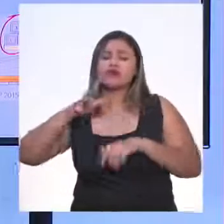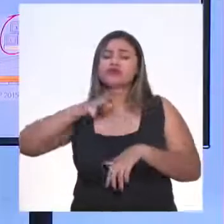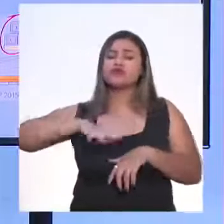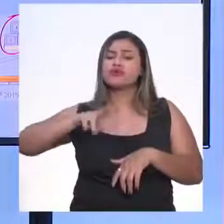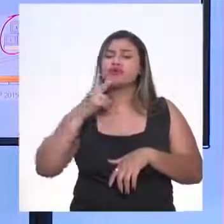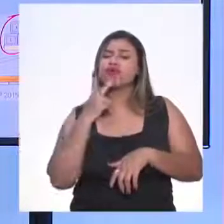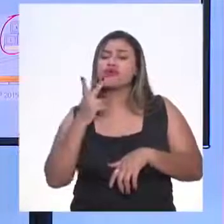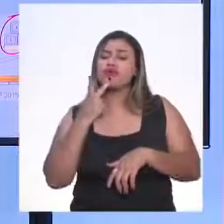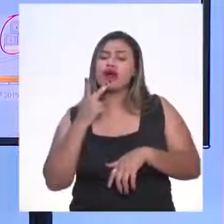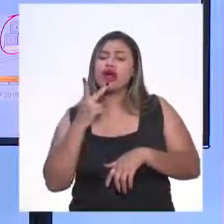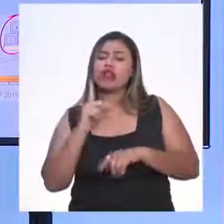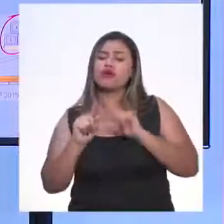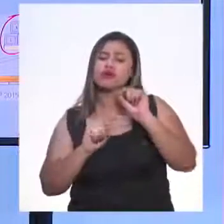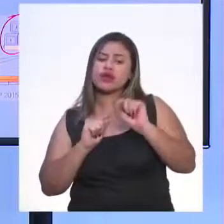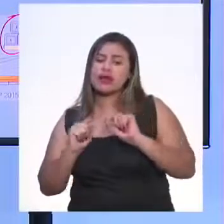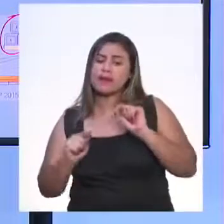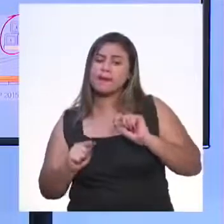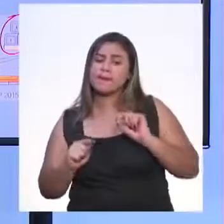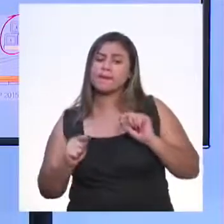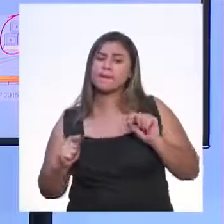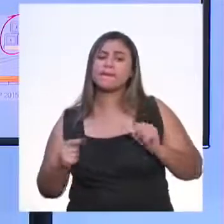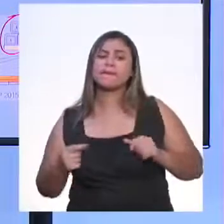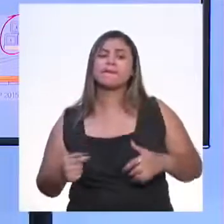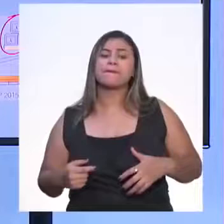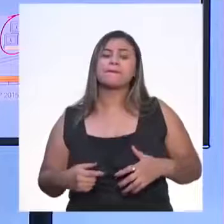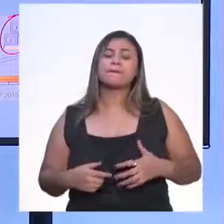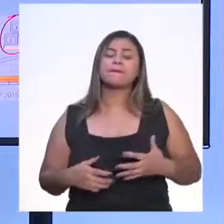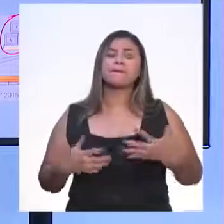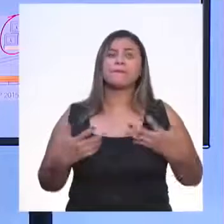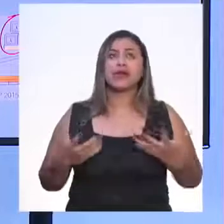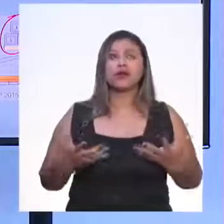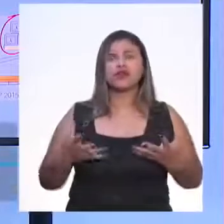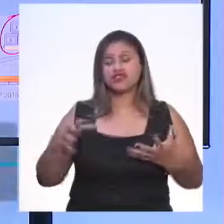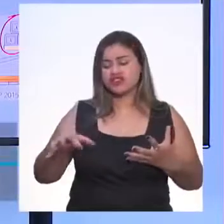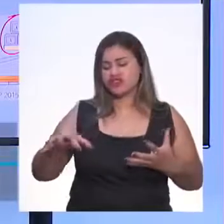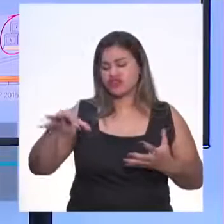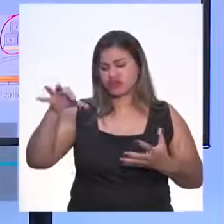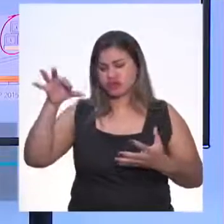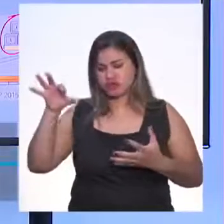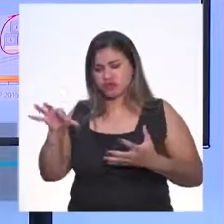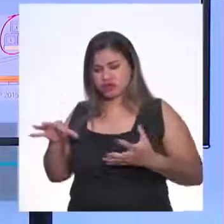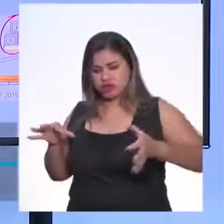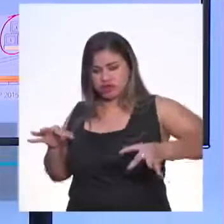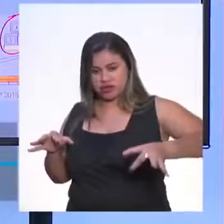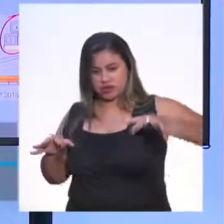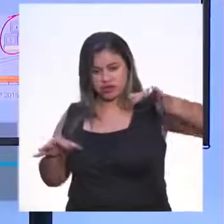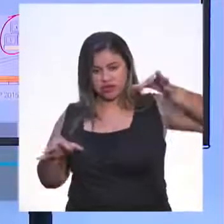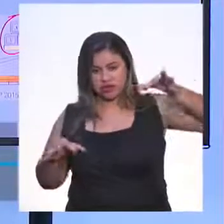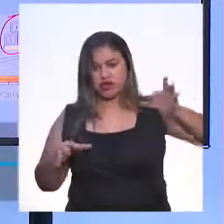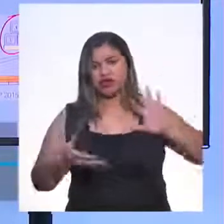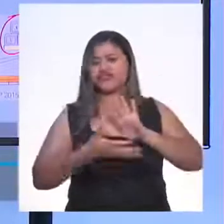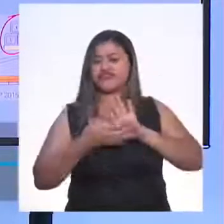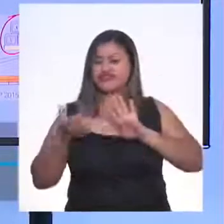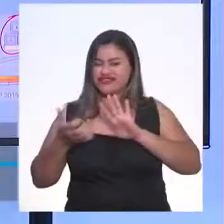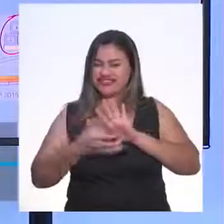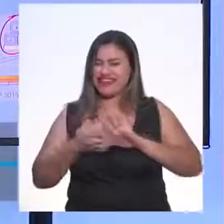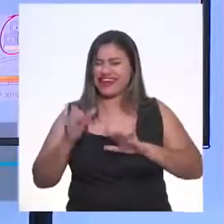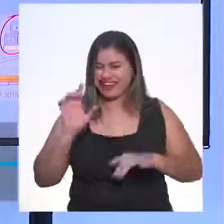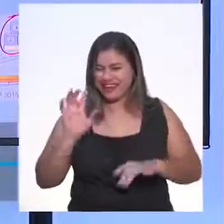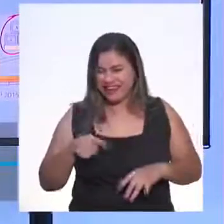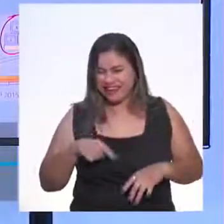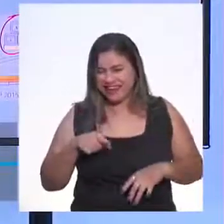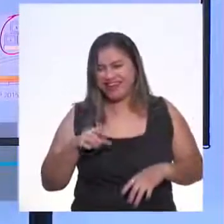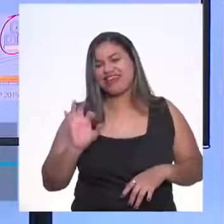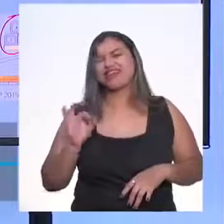fala, a principal é o tal do eu tenho que tirar de um lado e eu tenho que tirar do outro, não é isso? Certo. Beleza. O que eu tenho